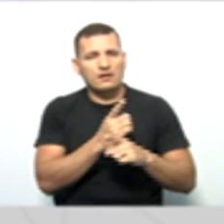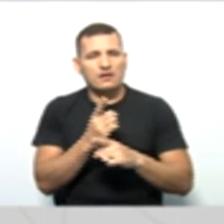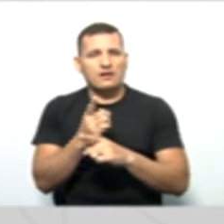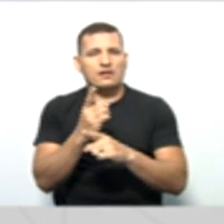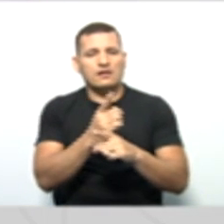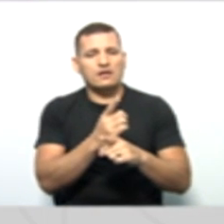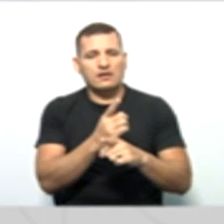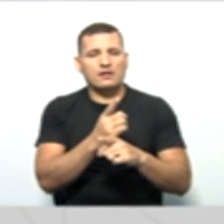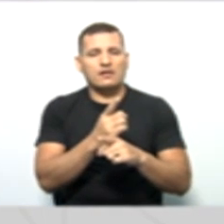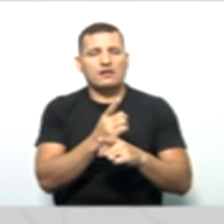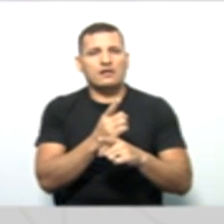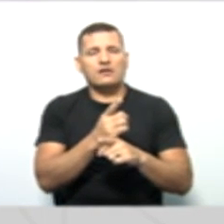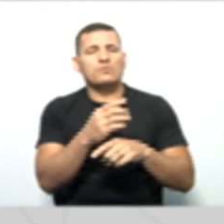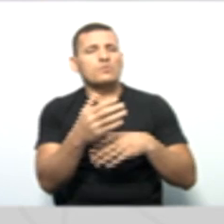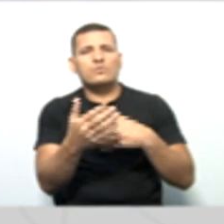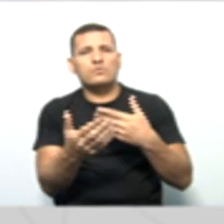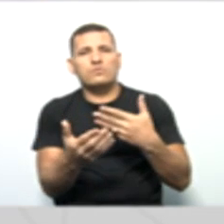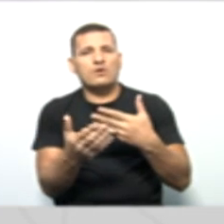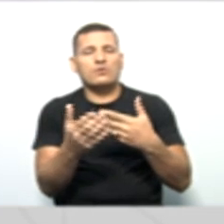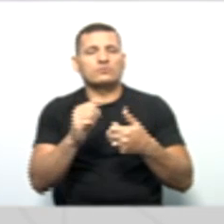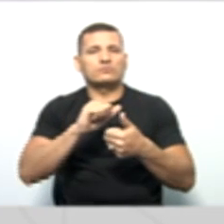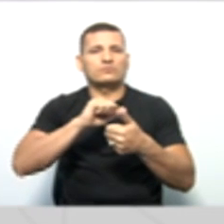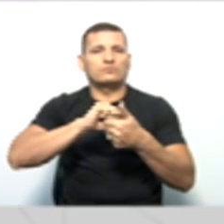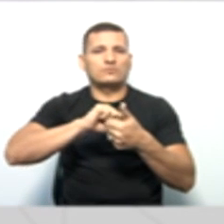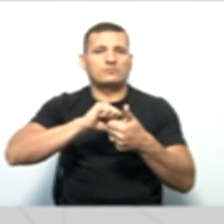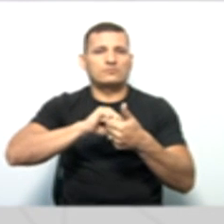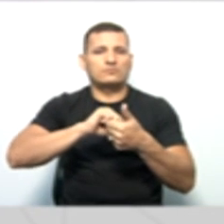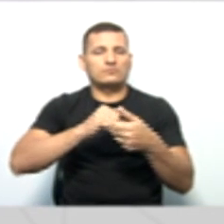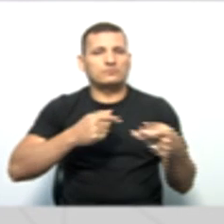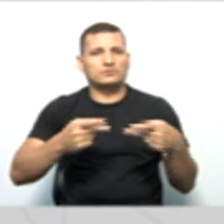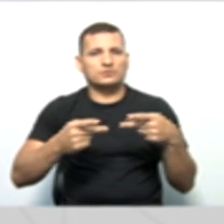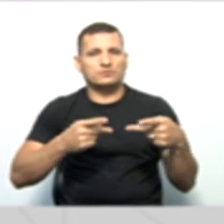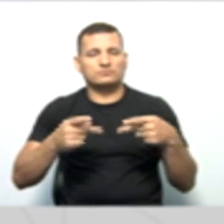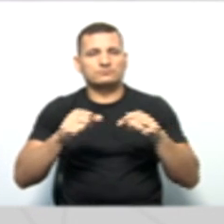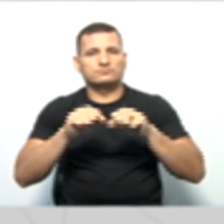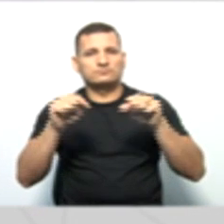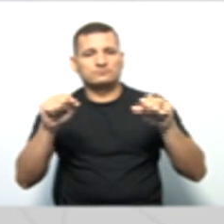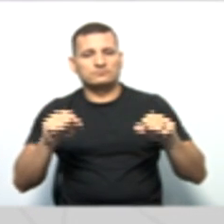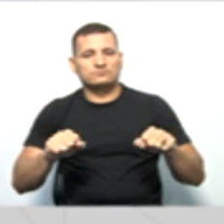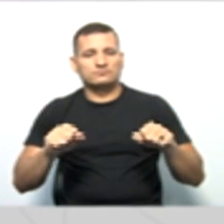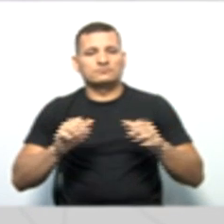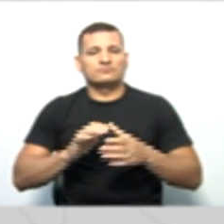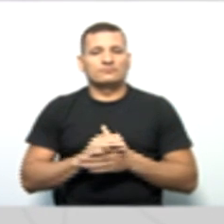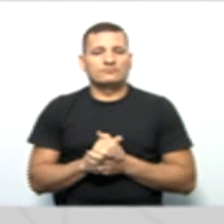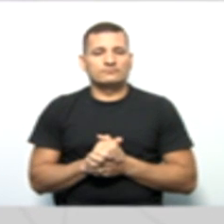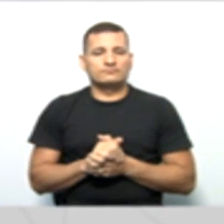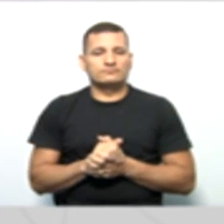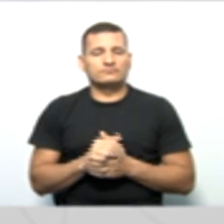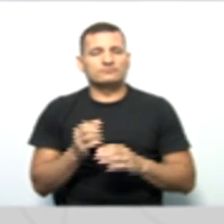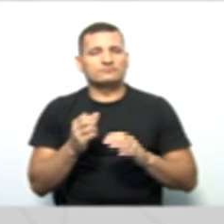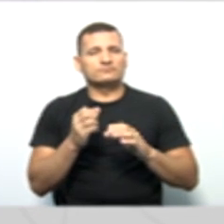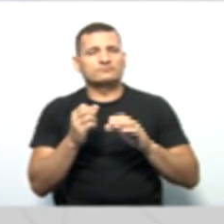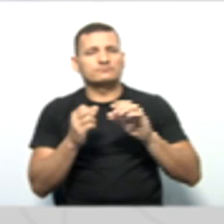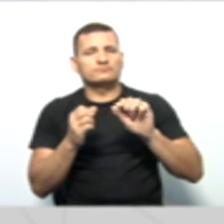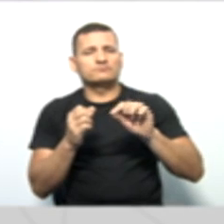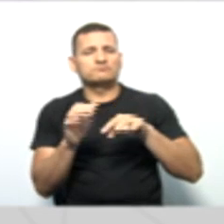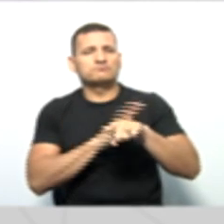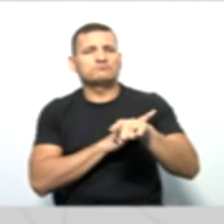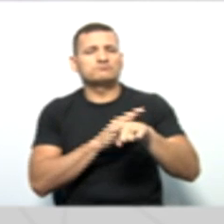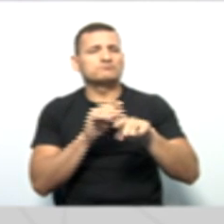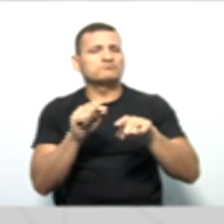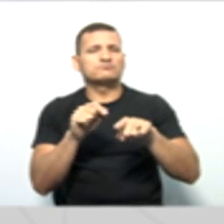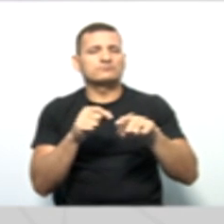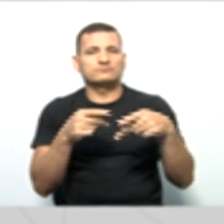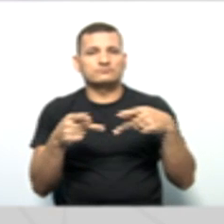de qualidade de um projeto de software. Não é isso? Aí eu já deixo essa pergunta aqui, o que é um projeto? Mas antes eu